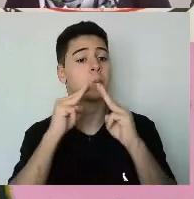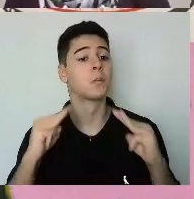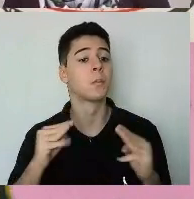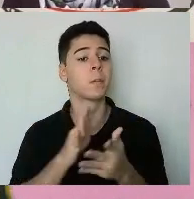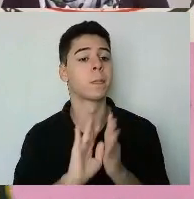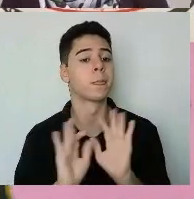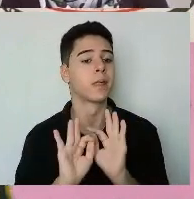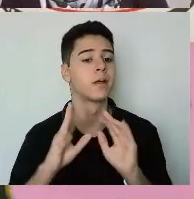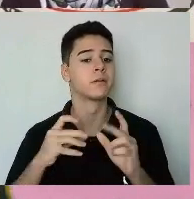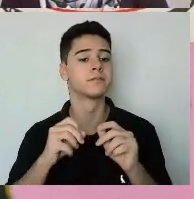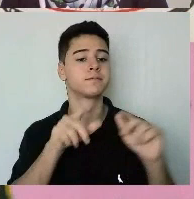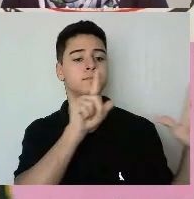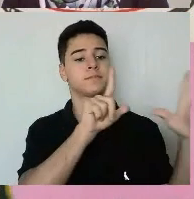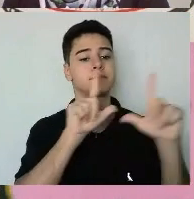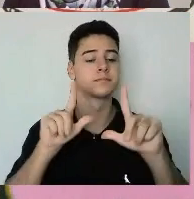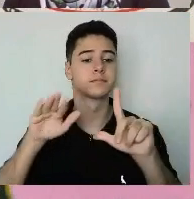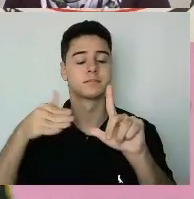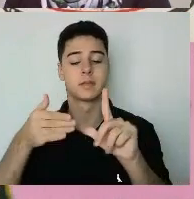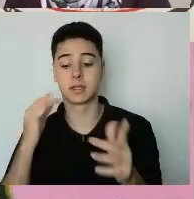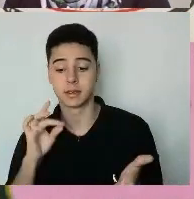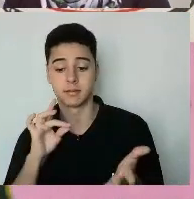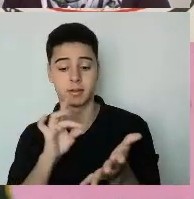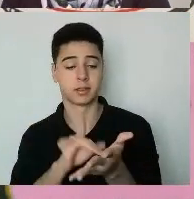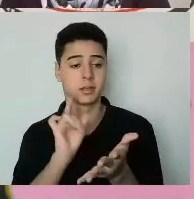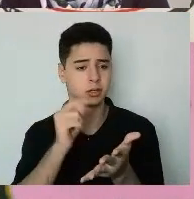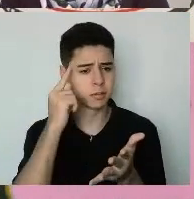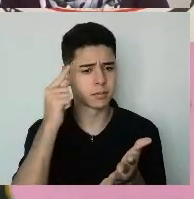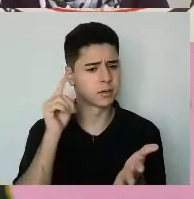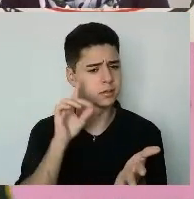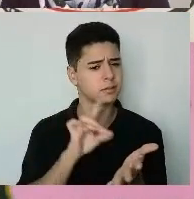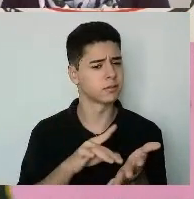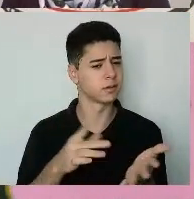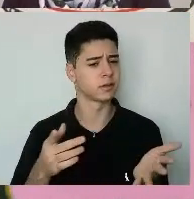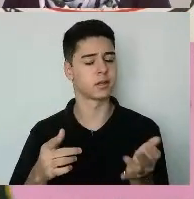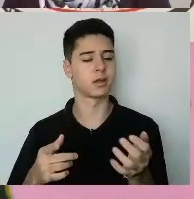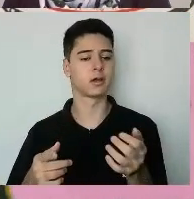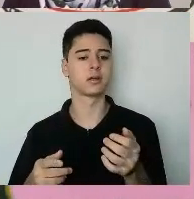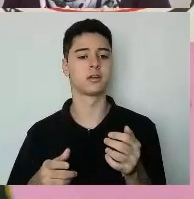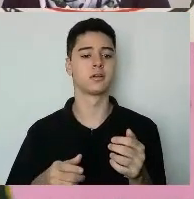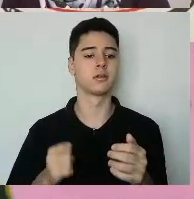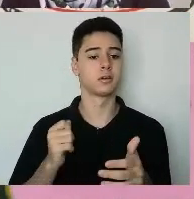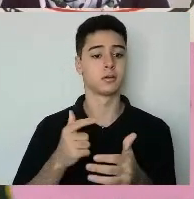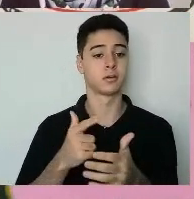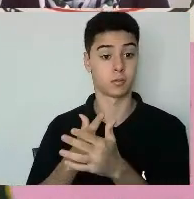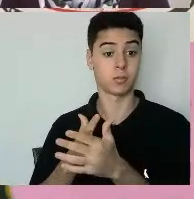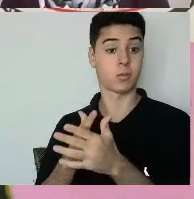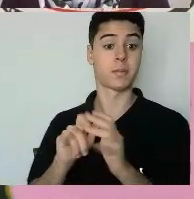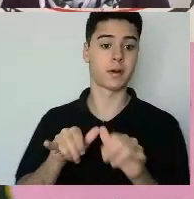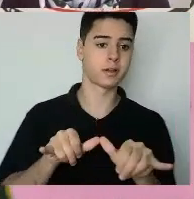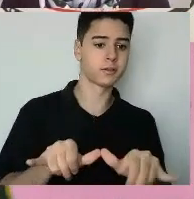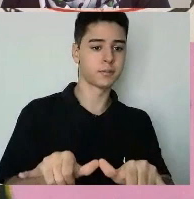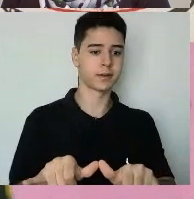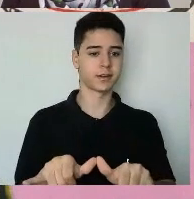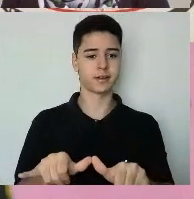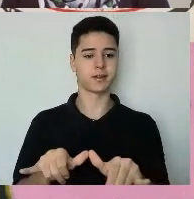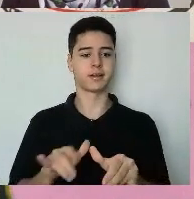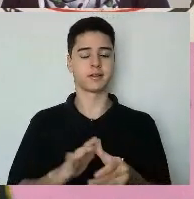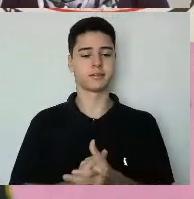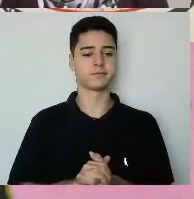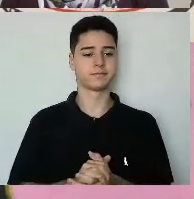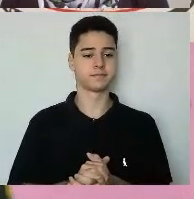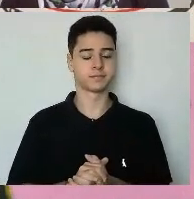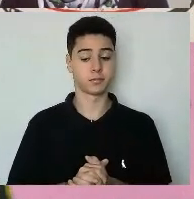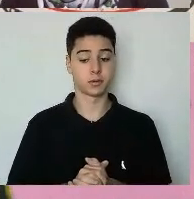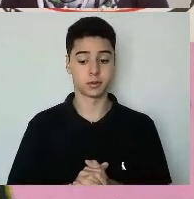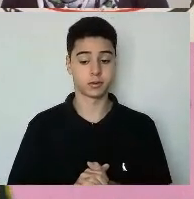galeria. Mas, na verdade, pensa bem, quando você vai fazer uma compra no supermercado, e você olha